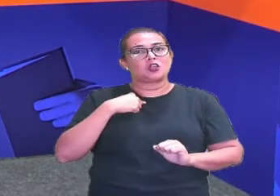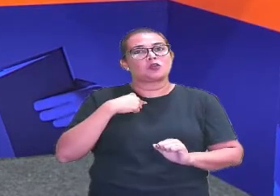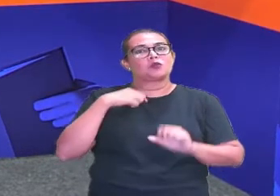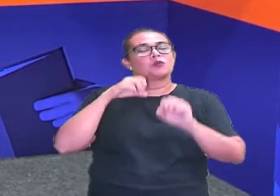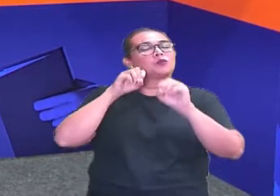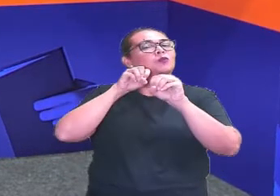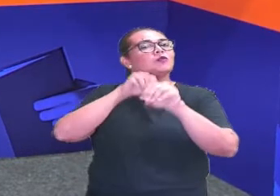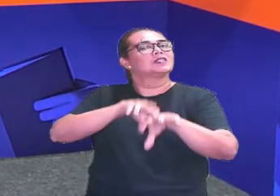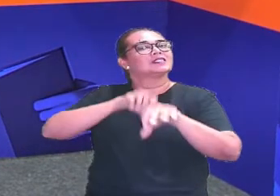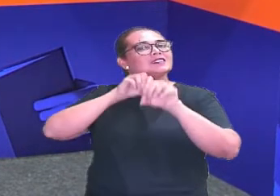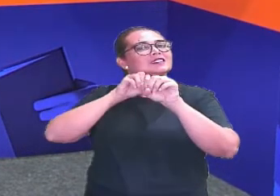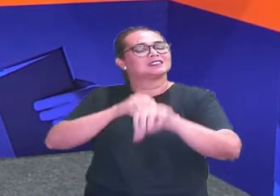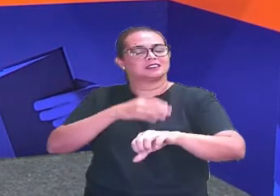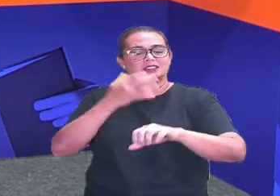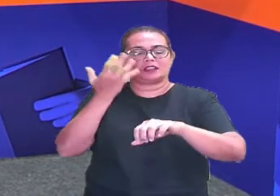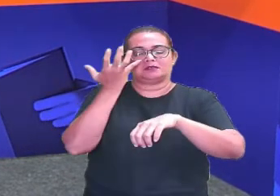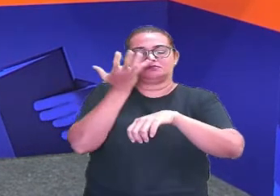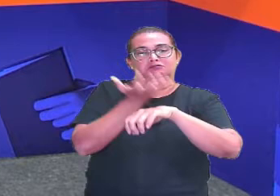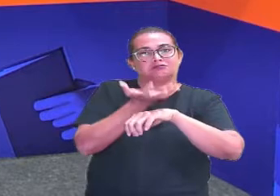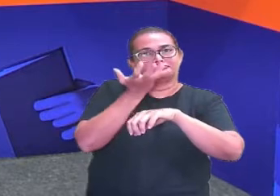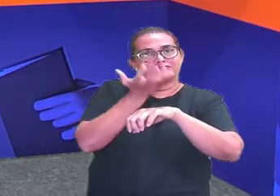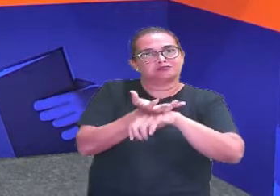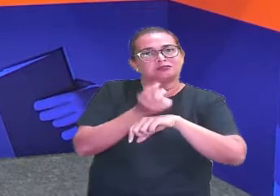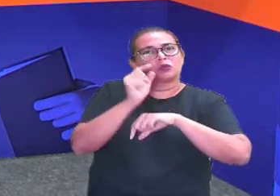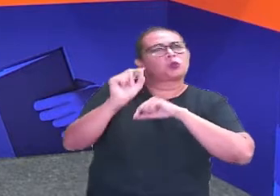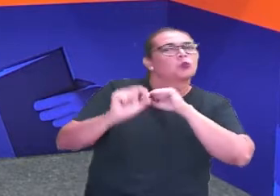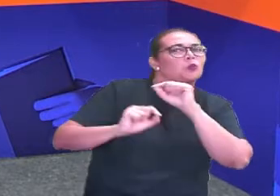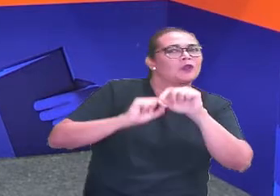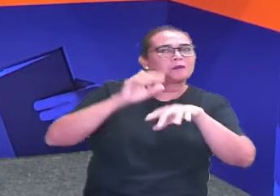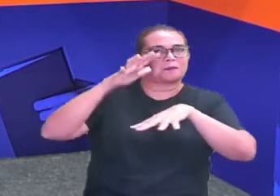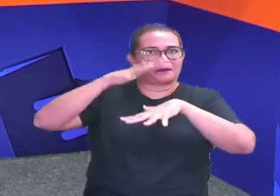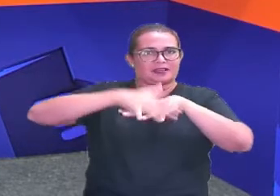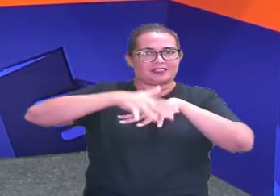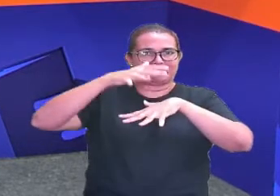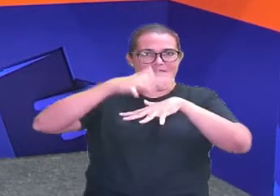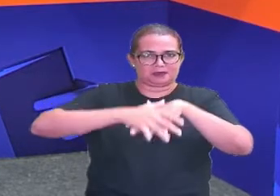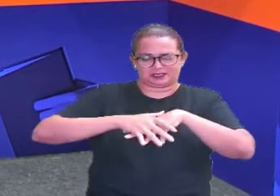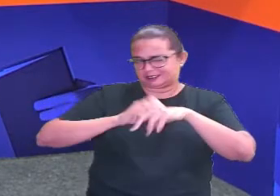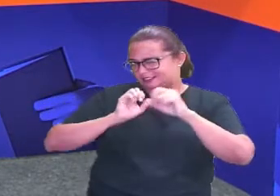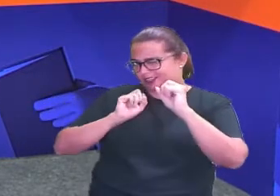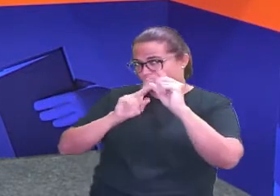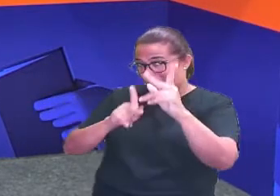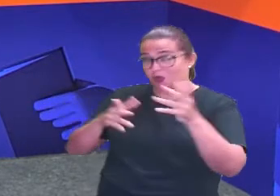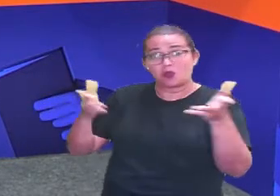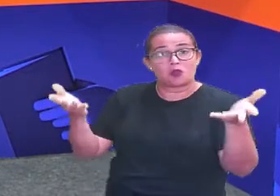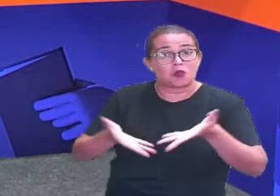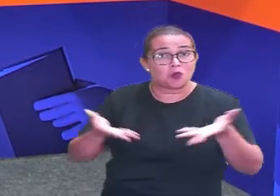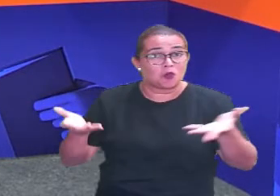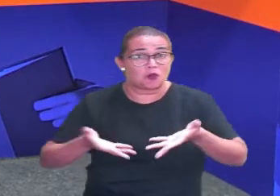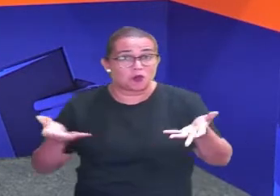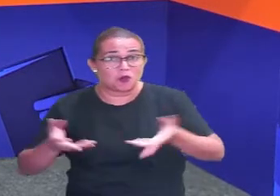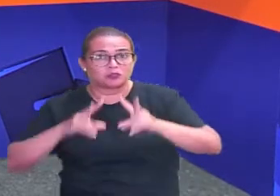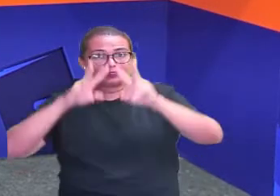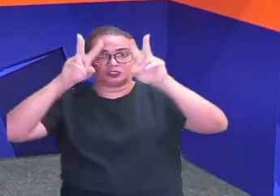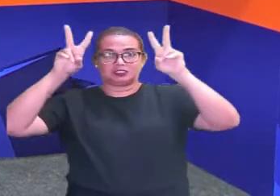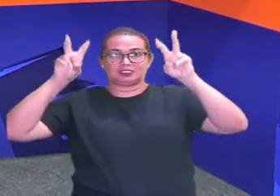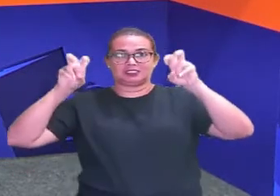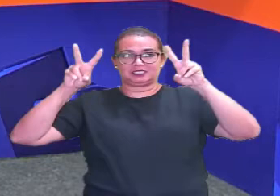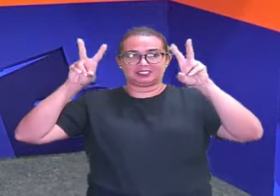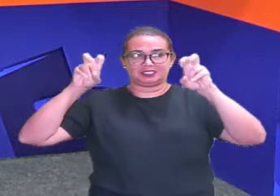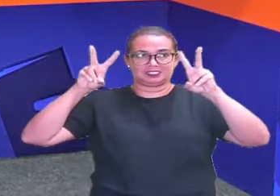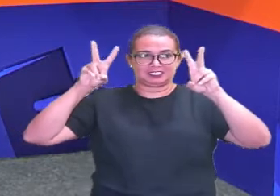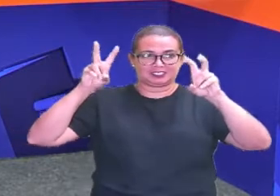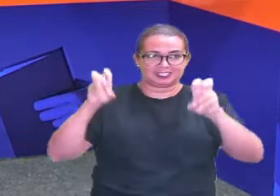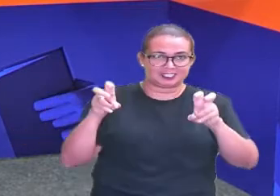de matemática, tá certo? Então, hoje, o nosso assunto será